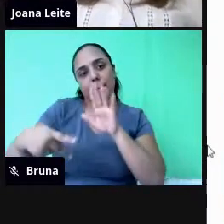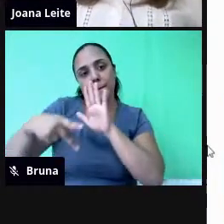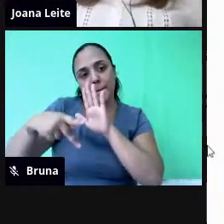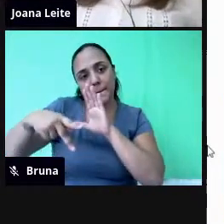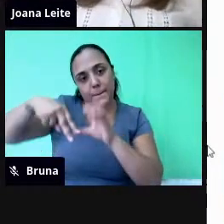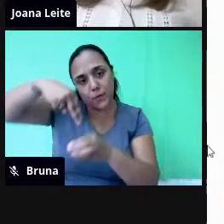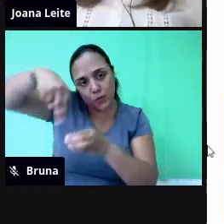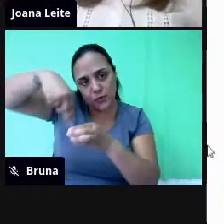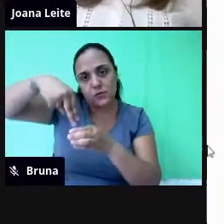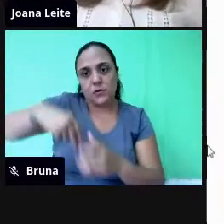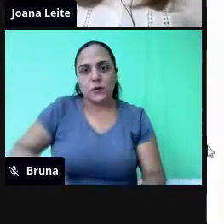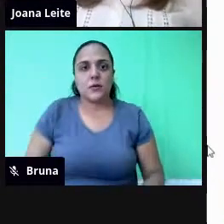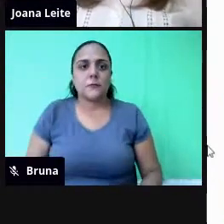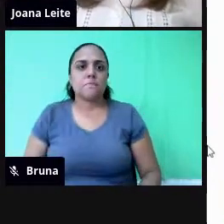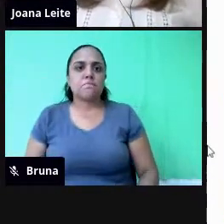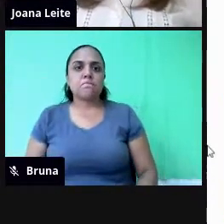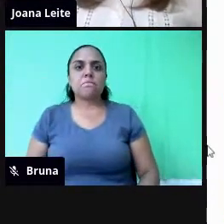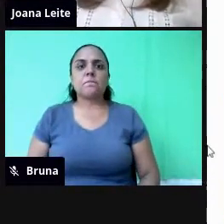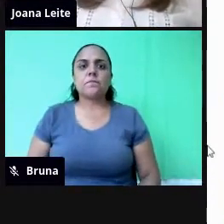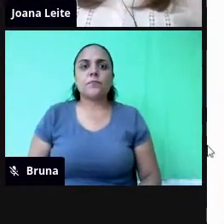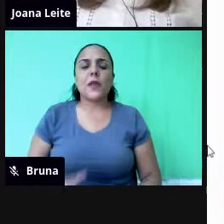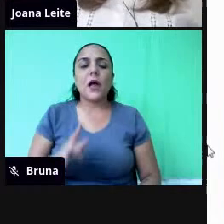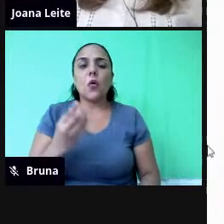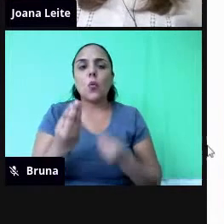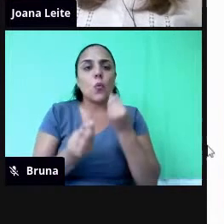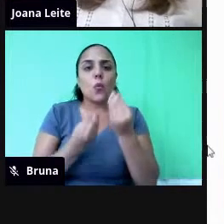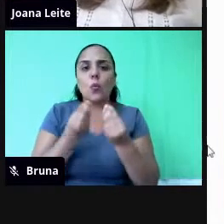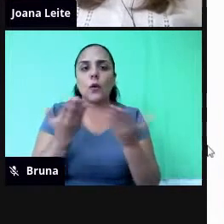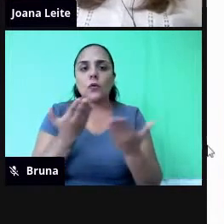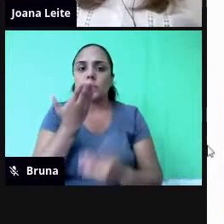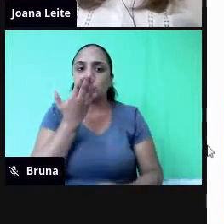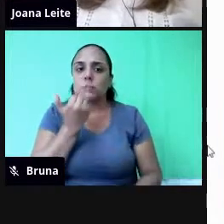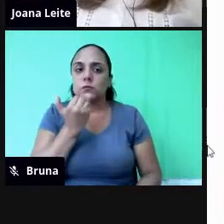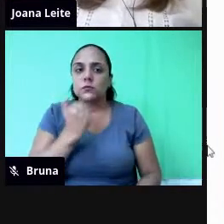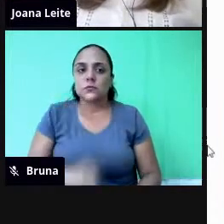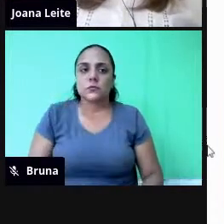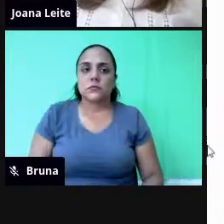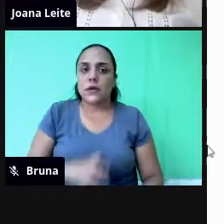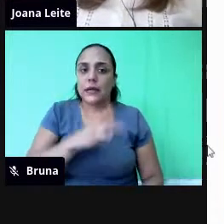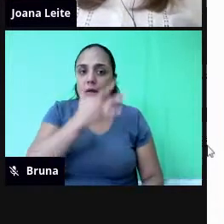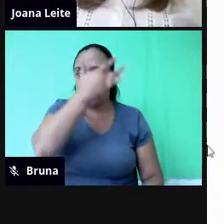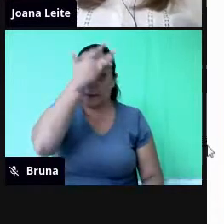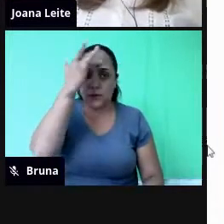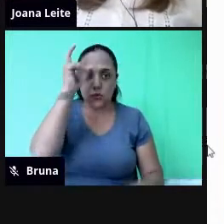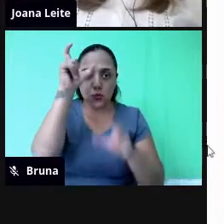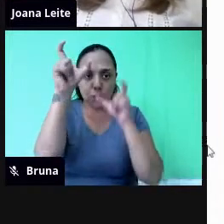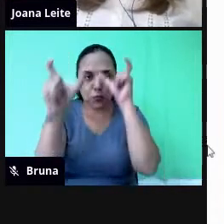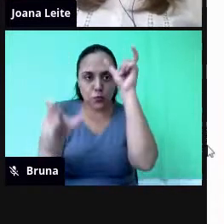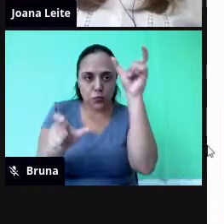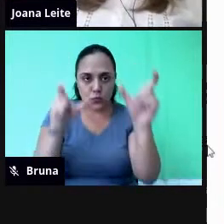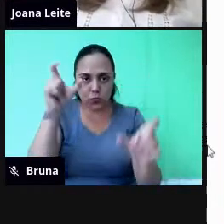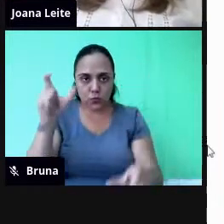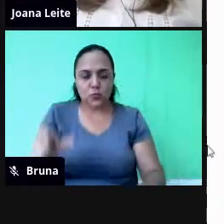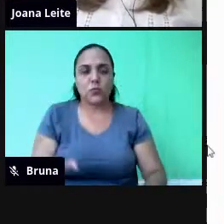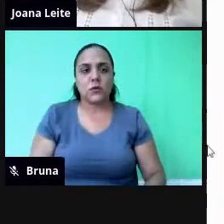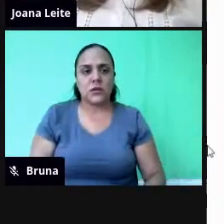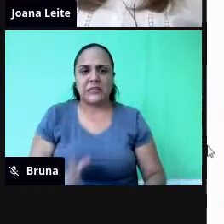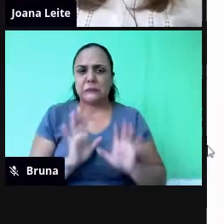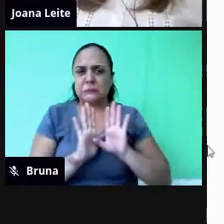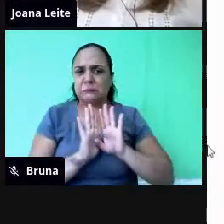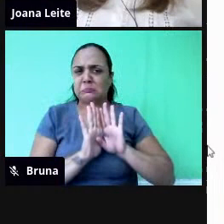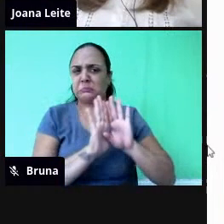né? Então, do ponto de vista de seletividade alimentar, destaquei aqui o seguinte, né? Os indivíduos eles podem apresentar aversão